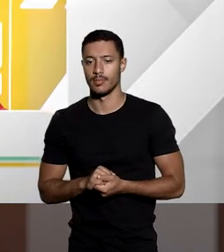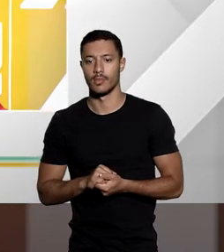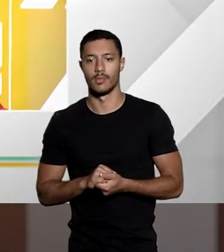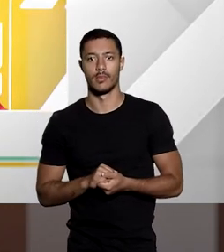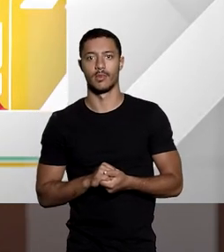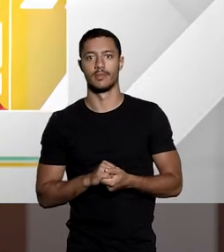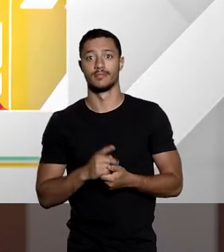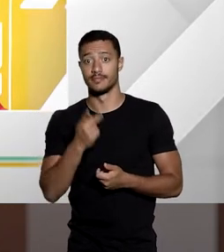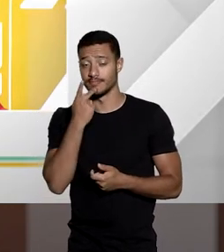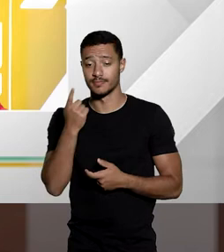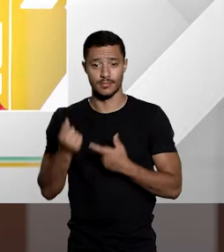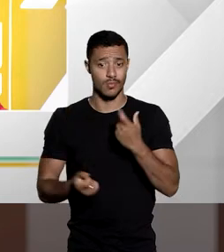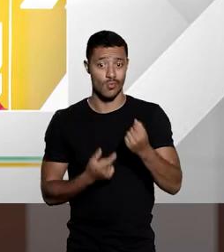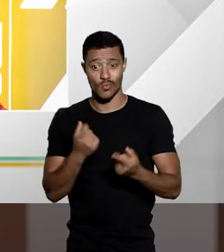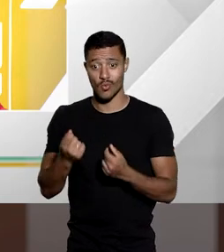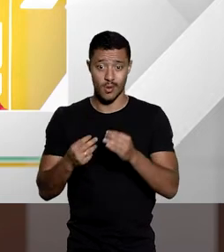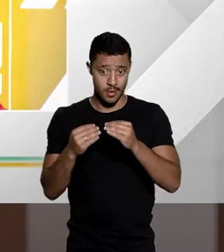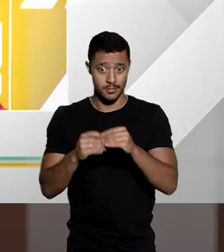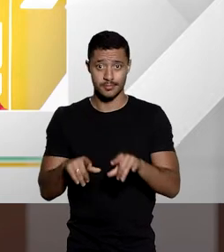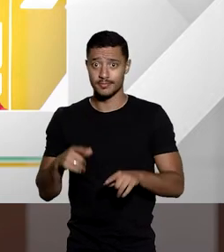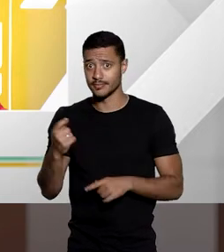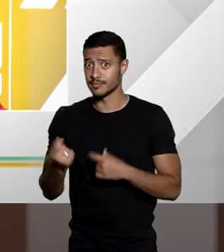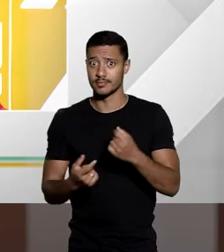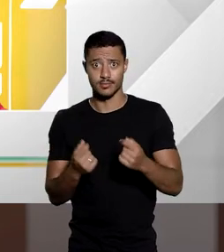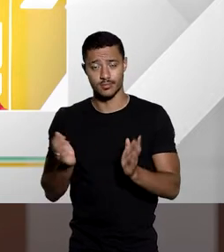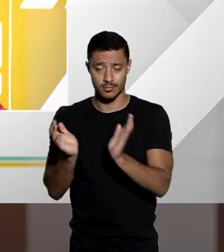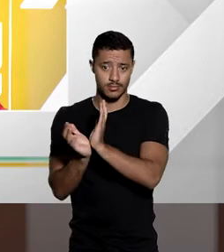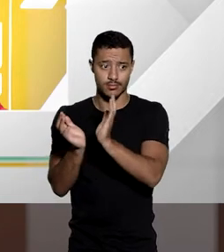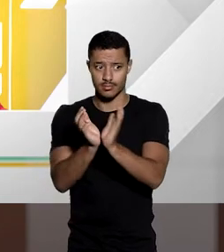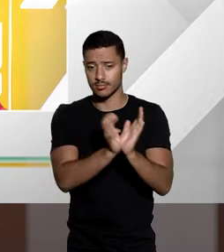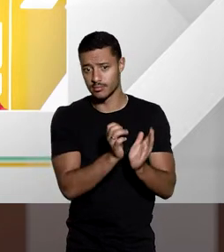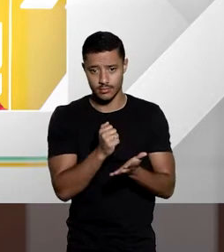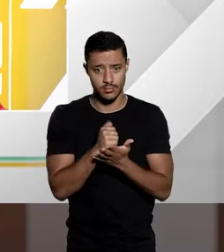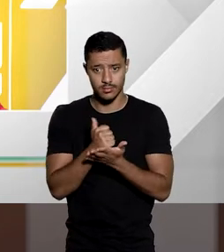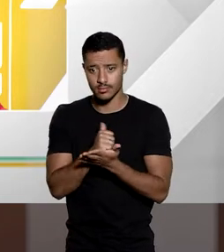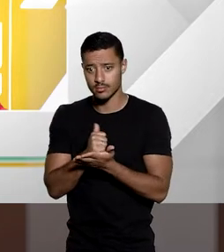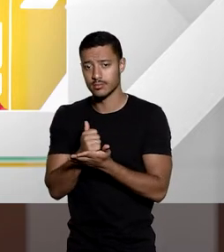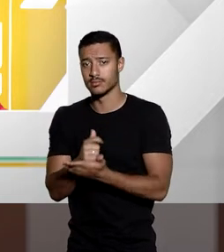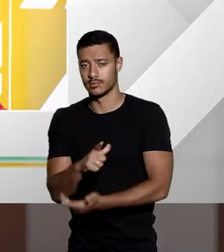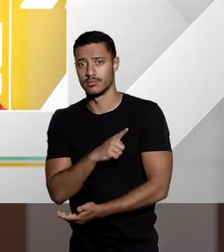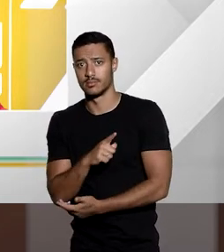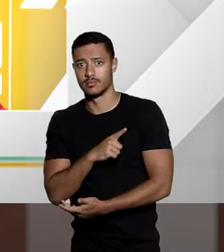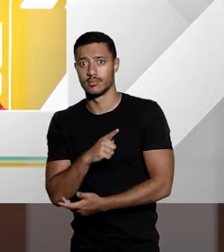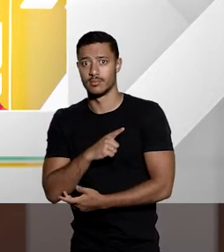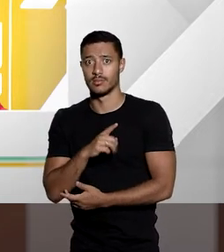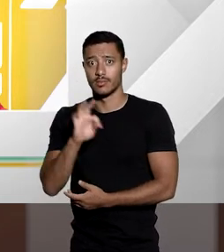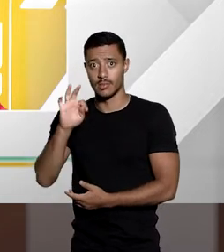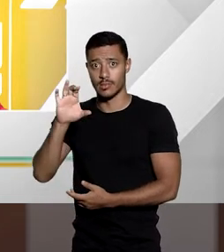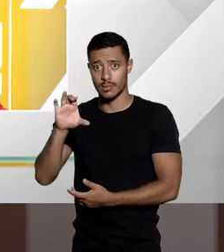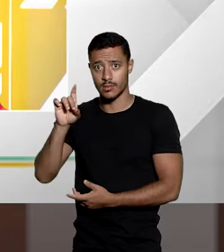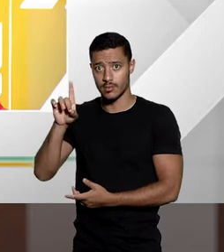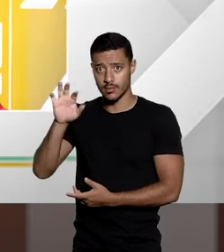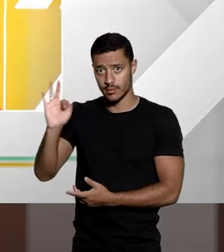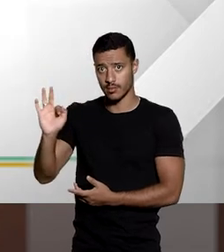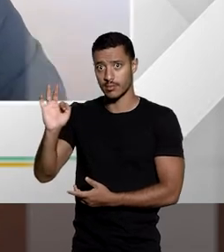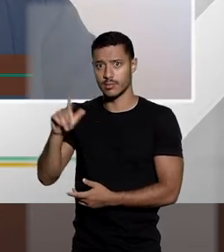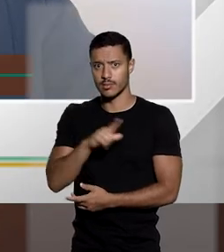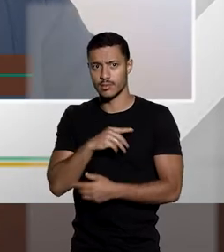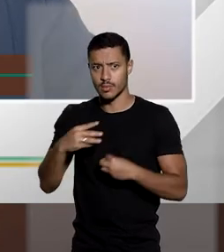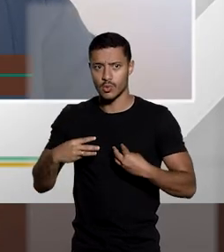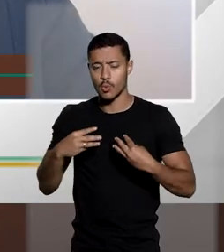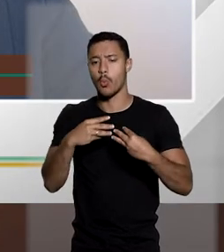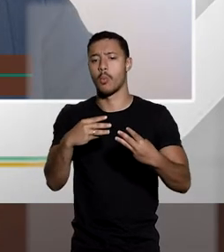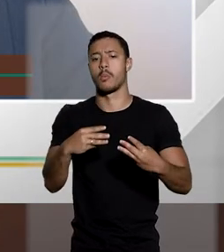Diria até que são múltiplas consequências de múltiplos órgãos de controle. Então, existe o Tribunal de Contas que fiscaliza, existe o